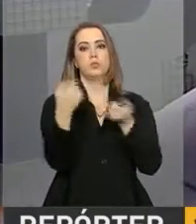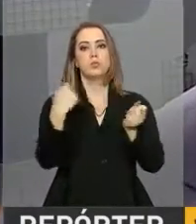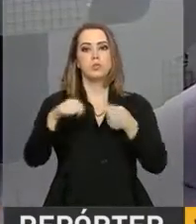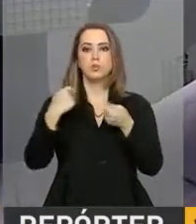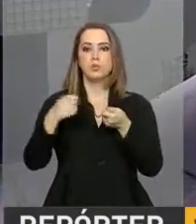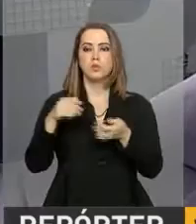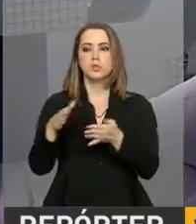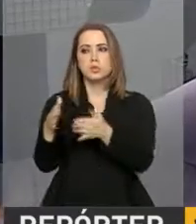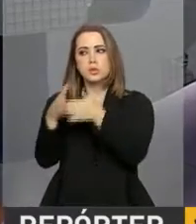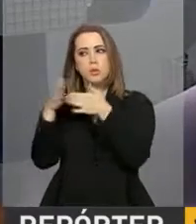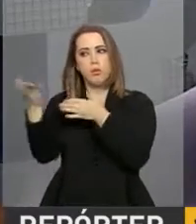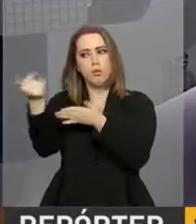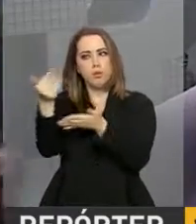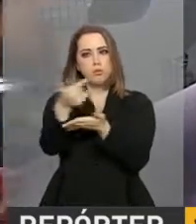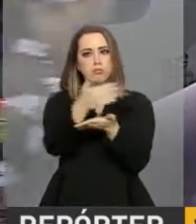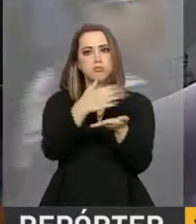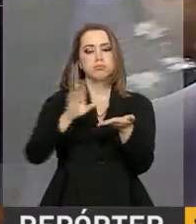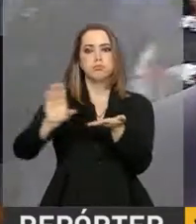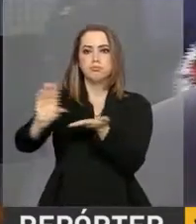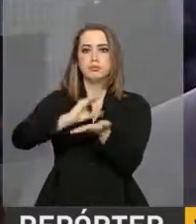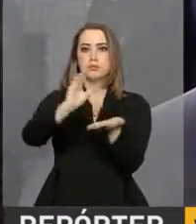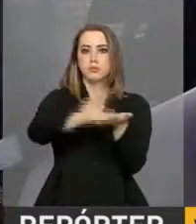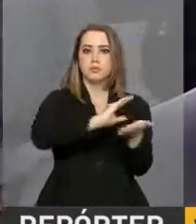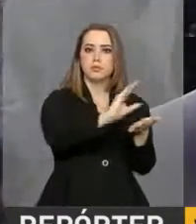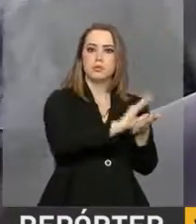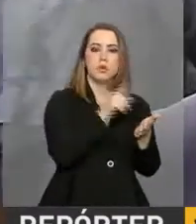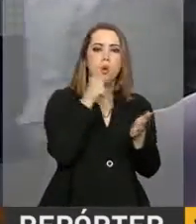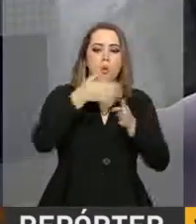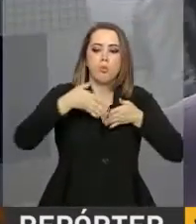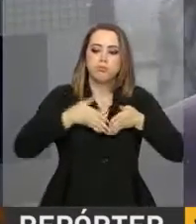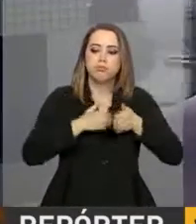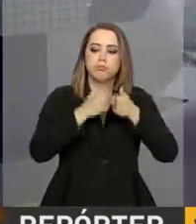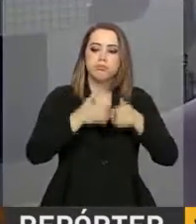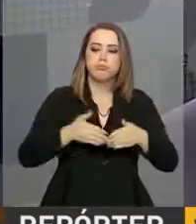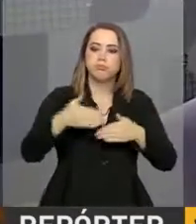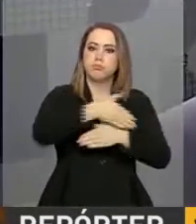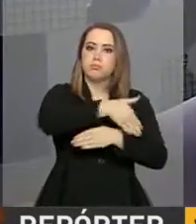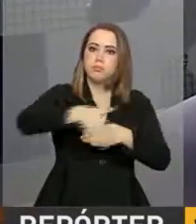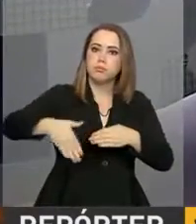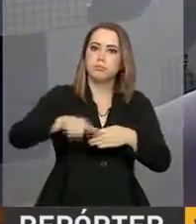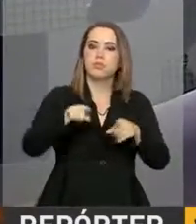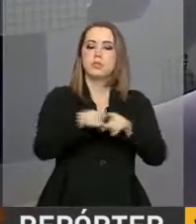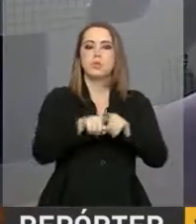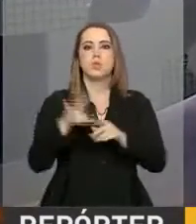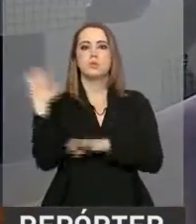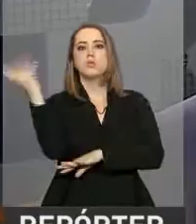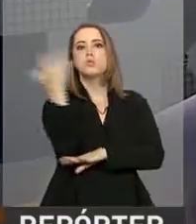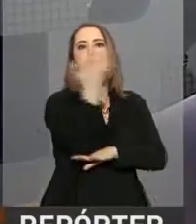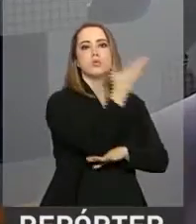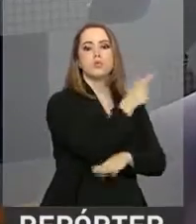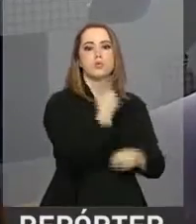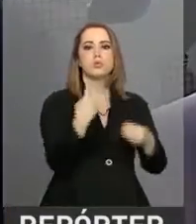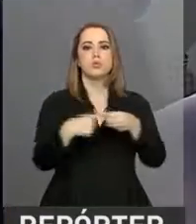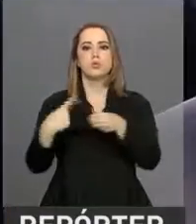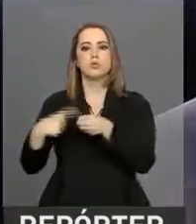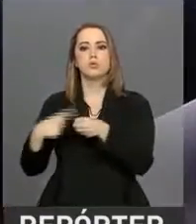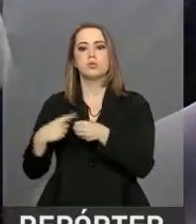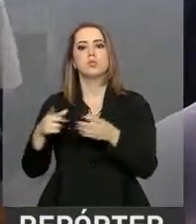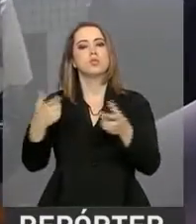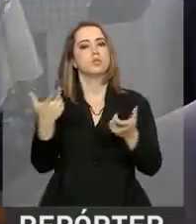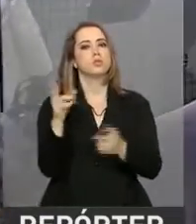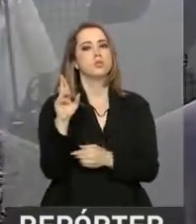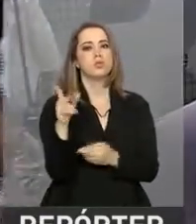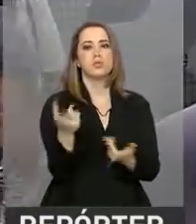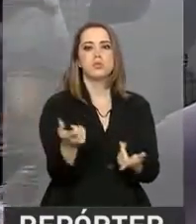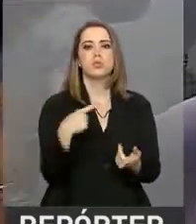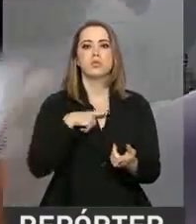investidores venham investir em marinas, em portos turísticos, nos nossos parques naturais, nas nossas cidades históricas, nos parques temáticos,